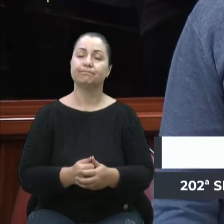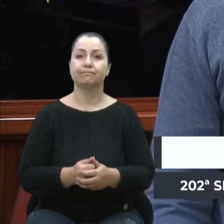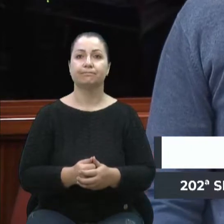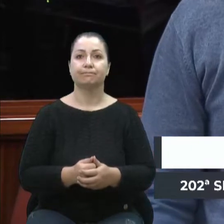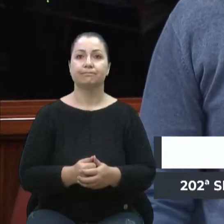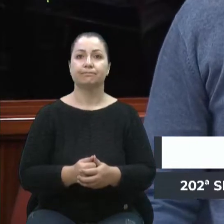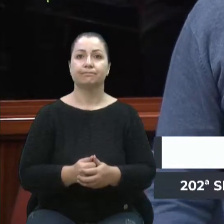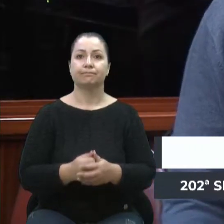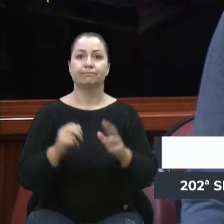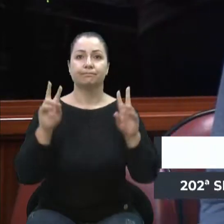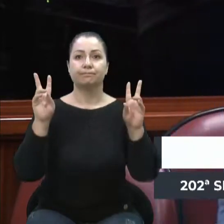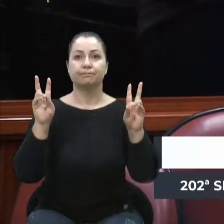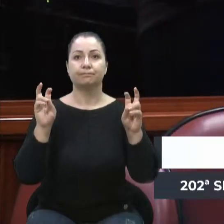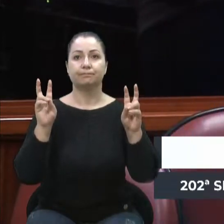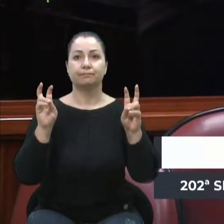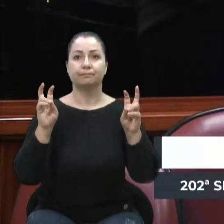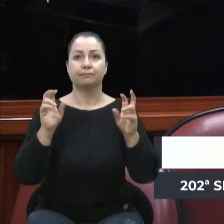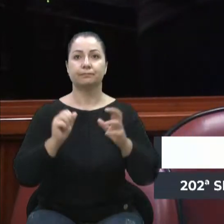sentido de